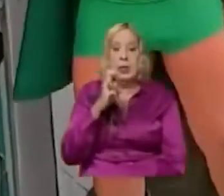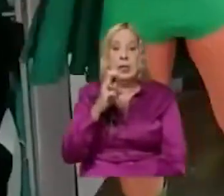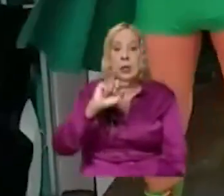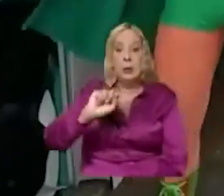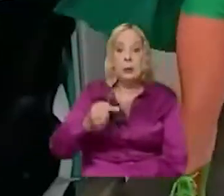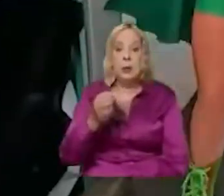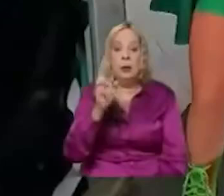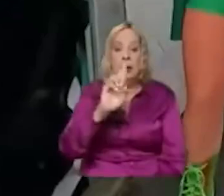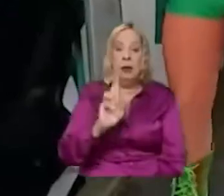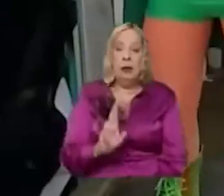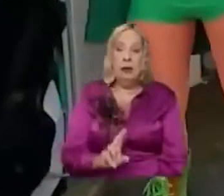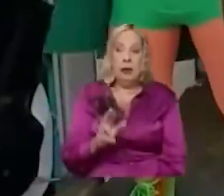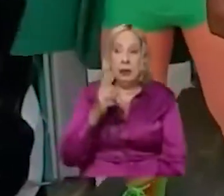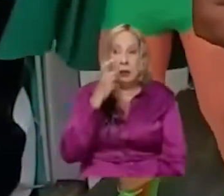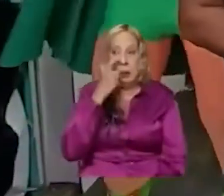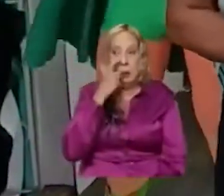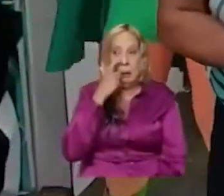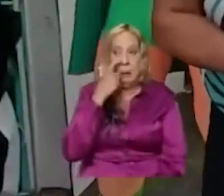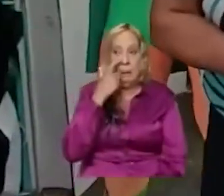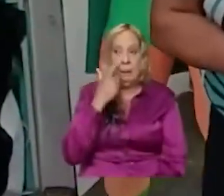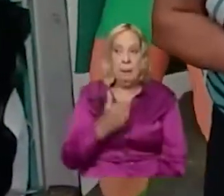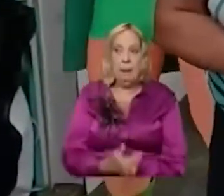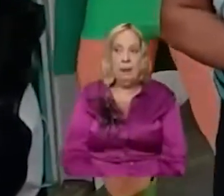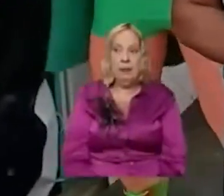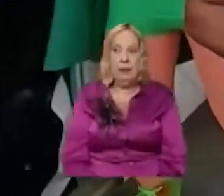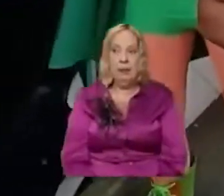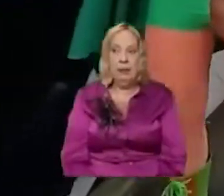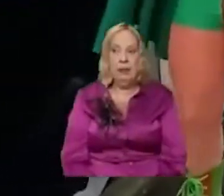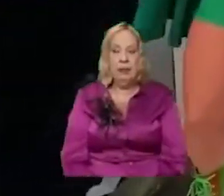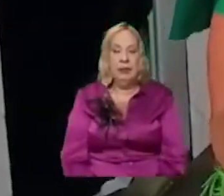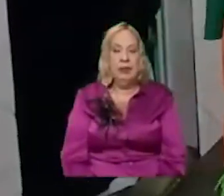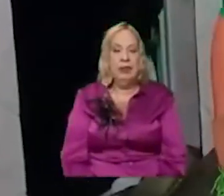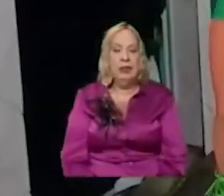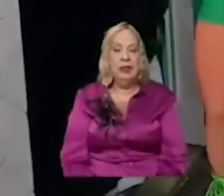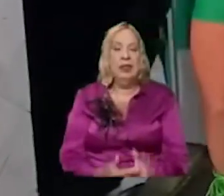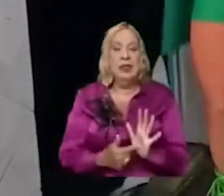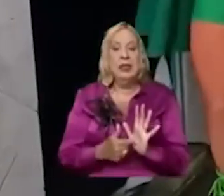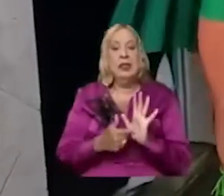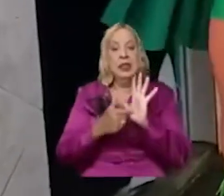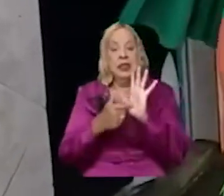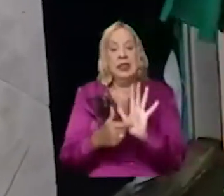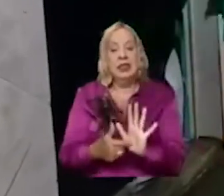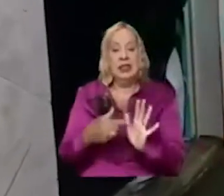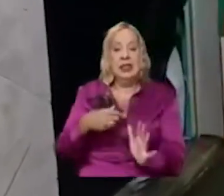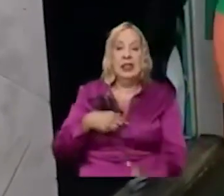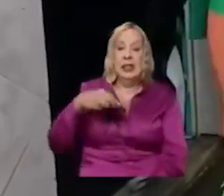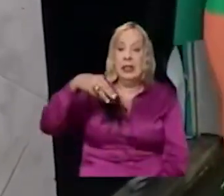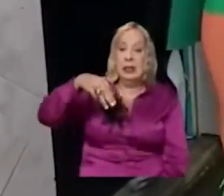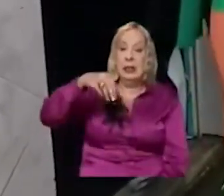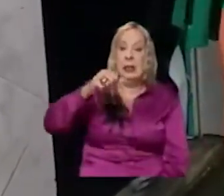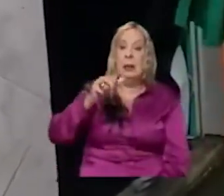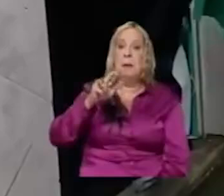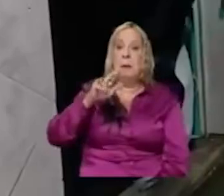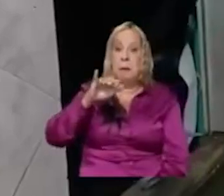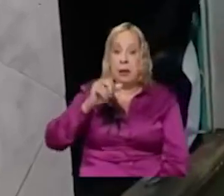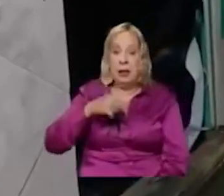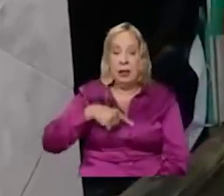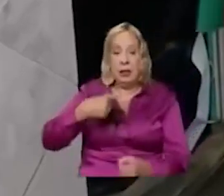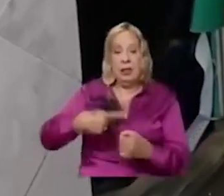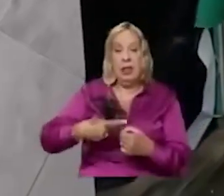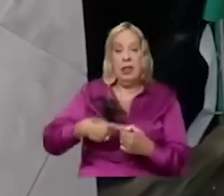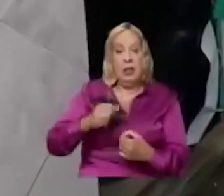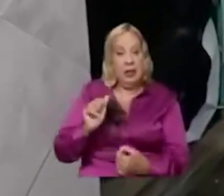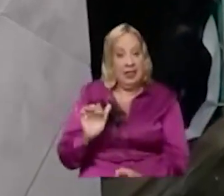R$5.000, um prêmio especial do Cajucap foi dividido. E eu quero apresentar para vocês a Maria Valdice, aqui da cidade de Lagarto,